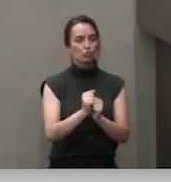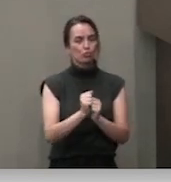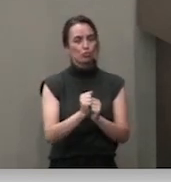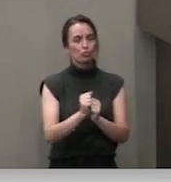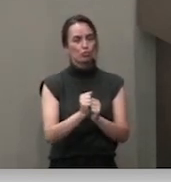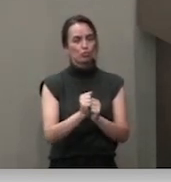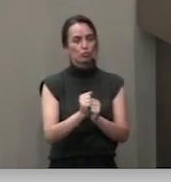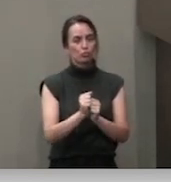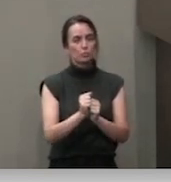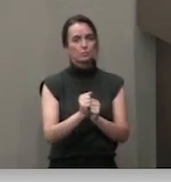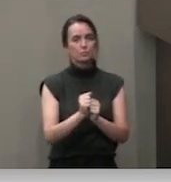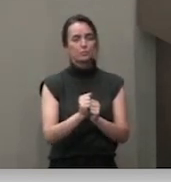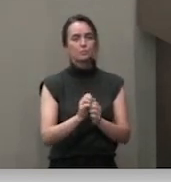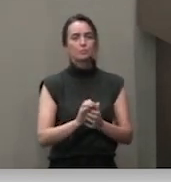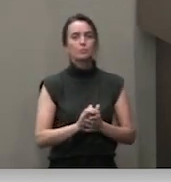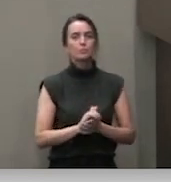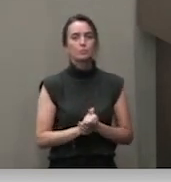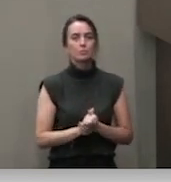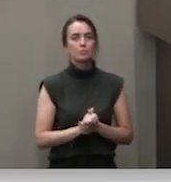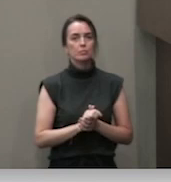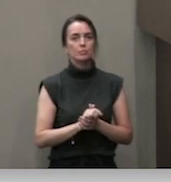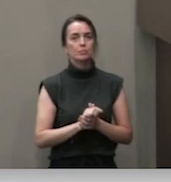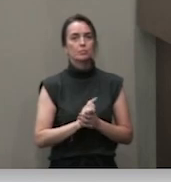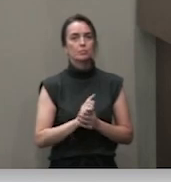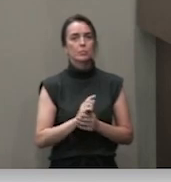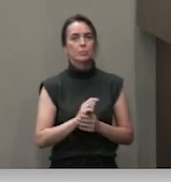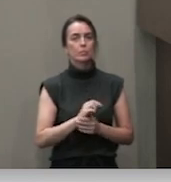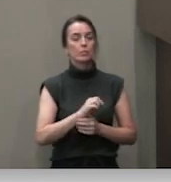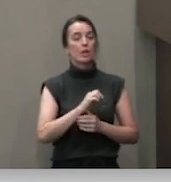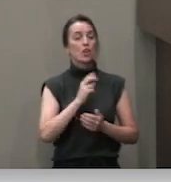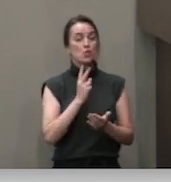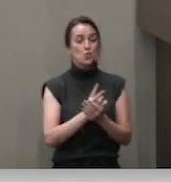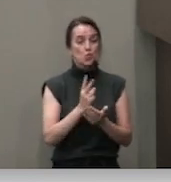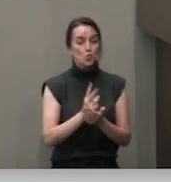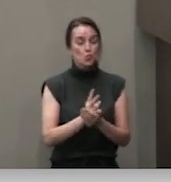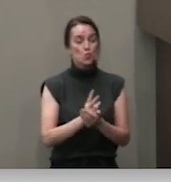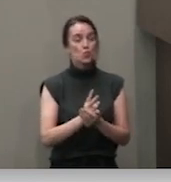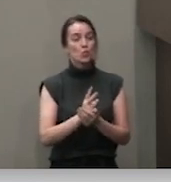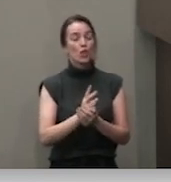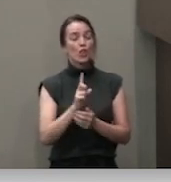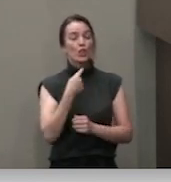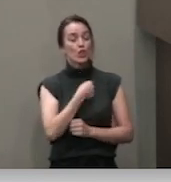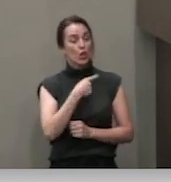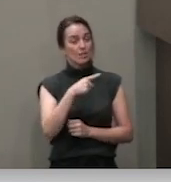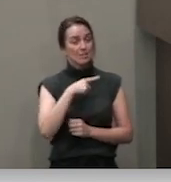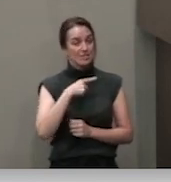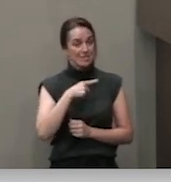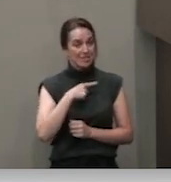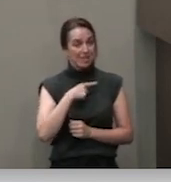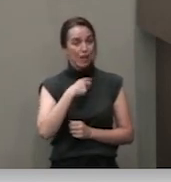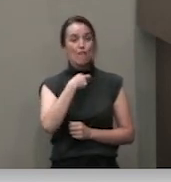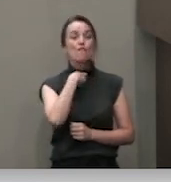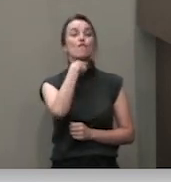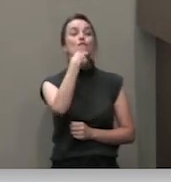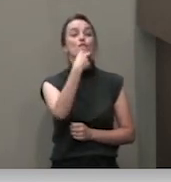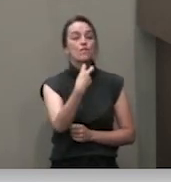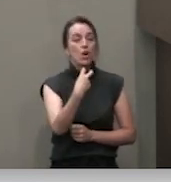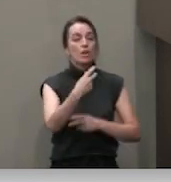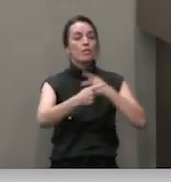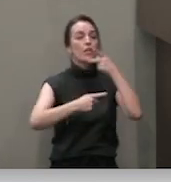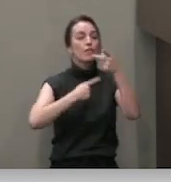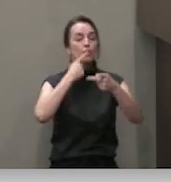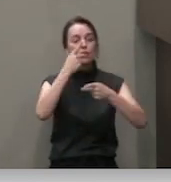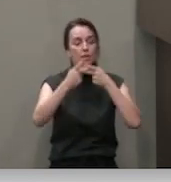lado enquanto tivermos o poder de fala enquanto não trancarem e não nos